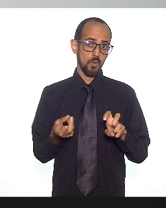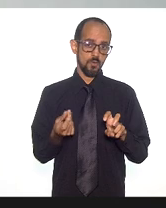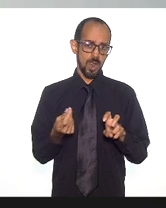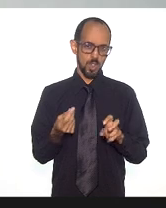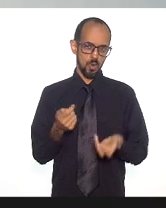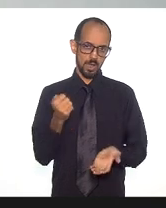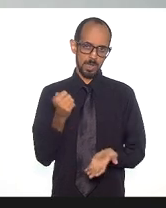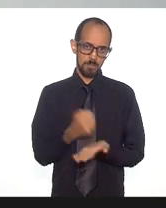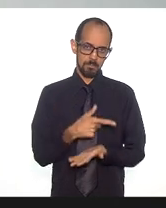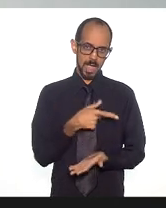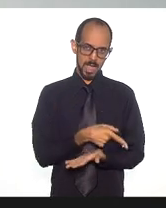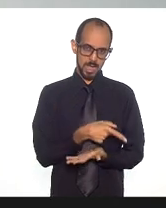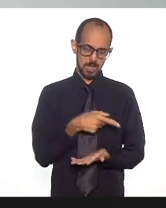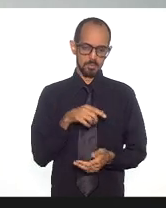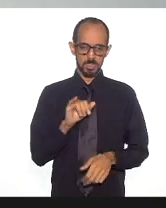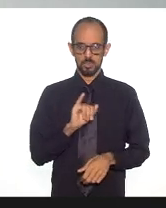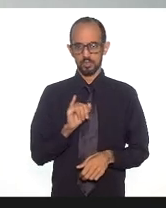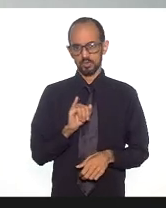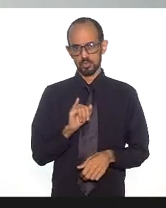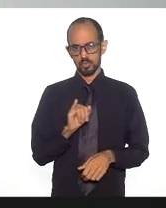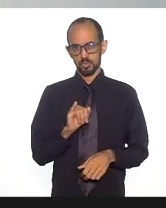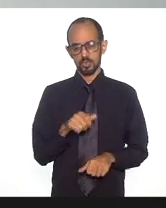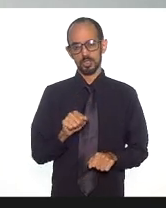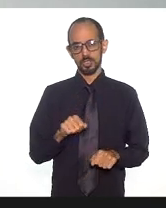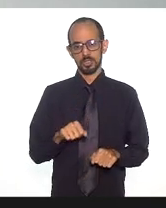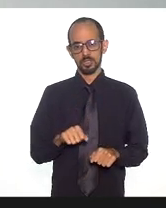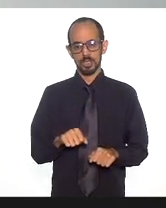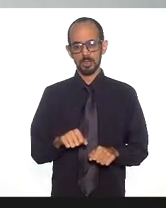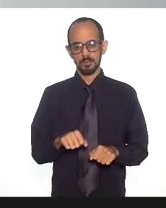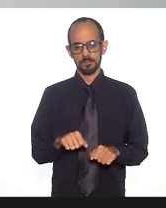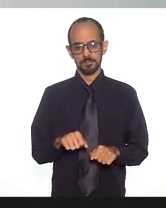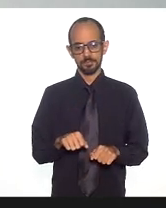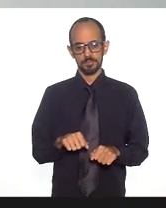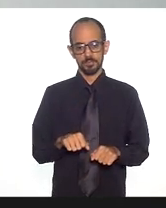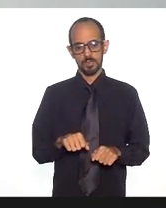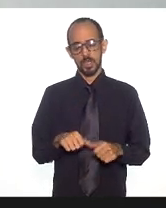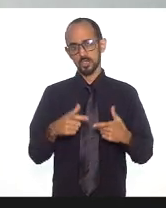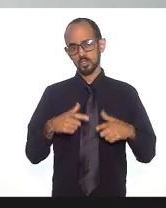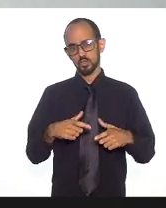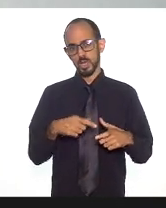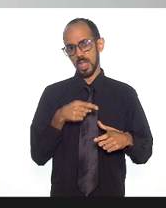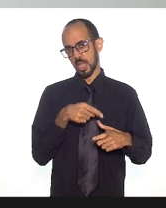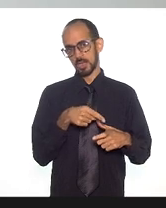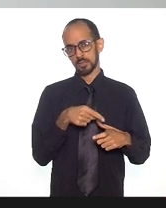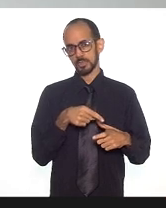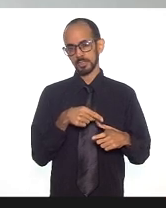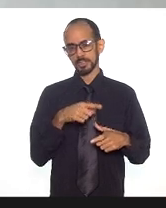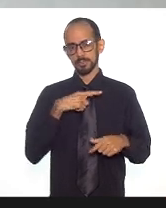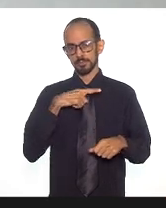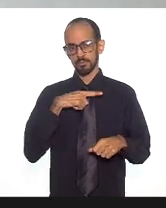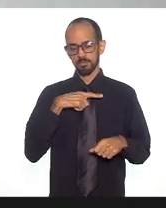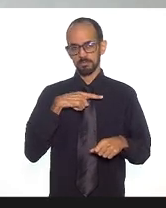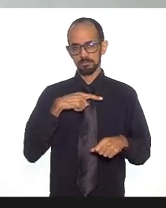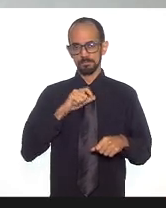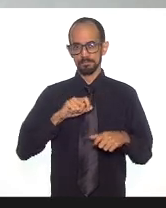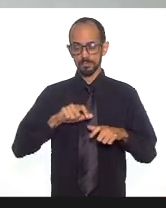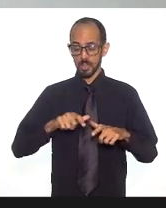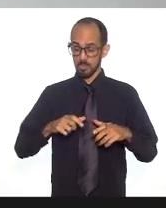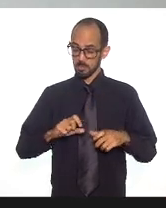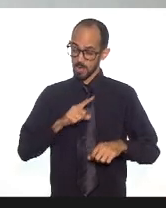pagas aos tutores. Essa é uma instituição onde, né, essa força de trabalho em